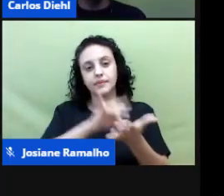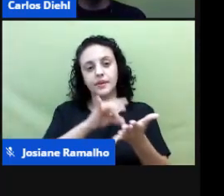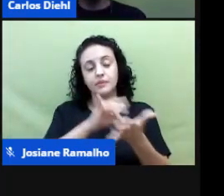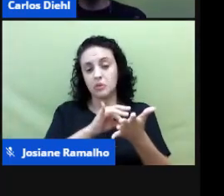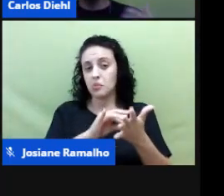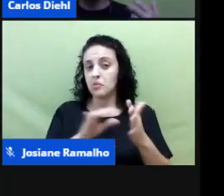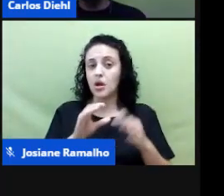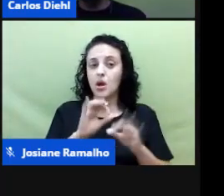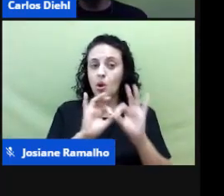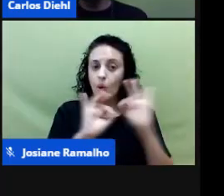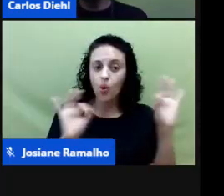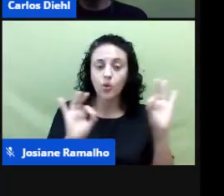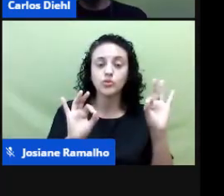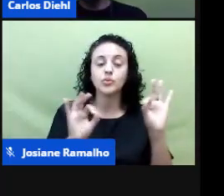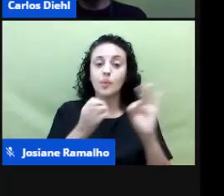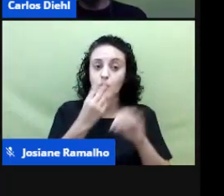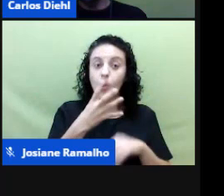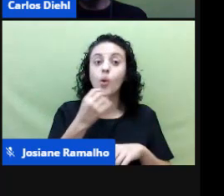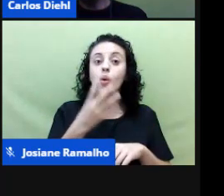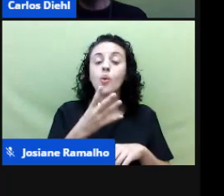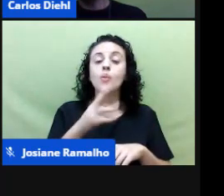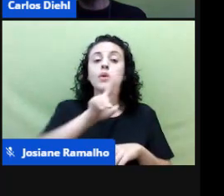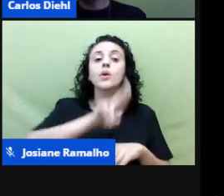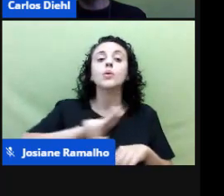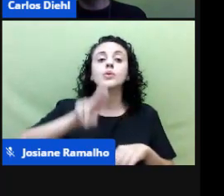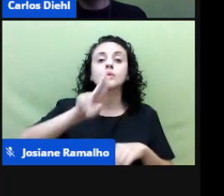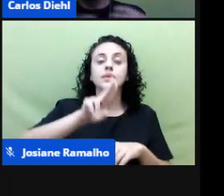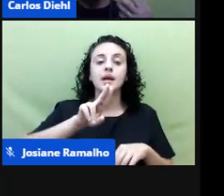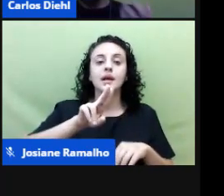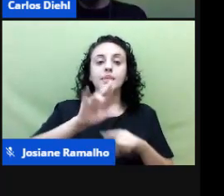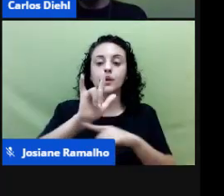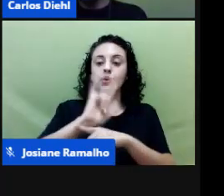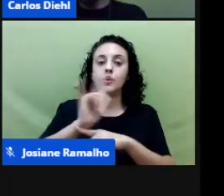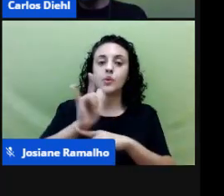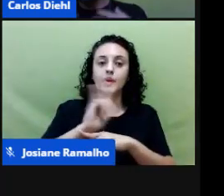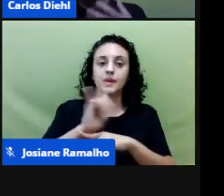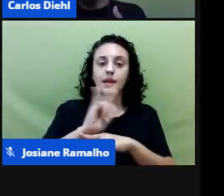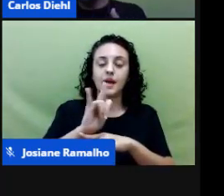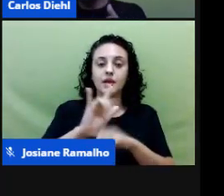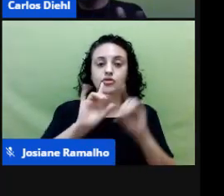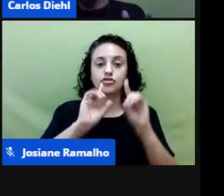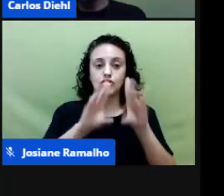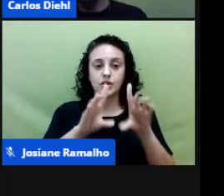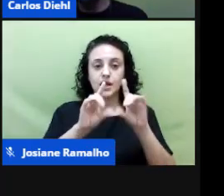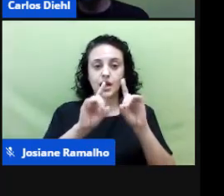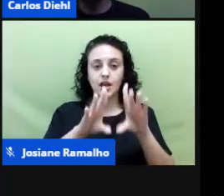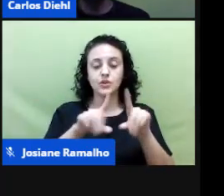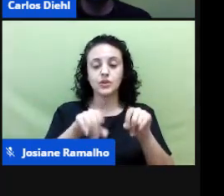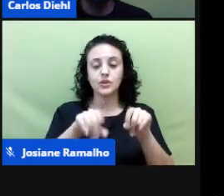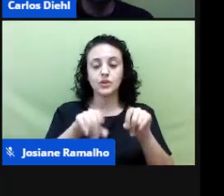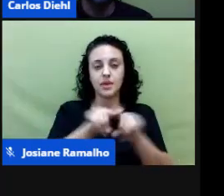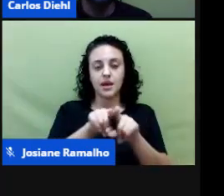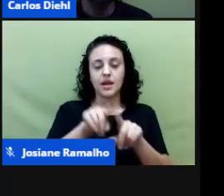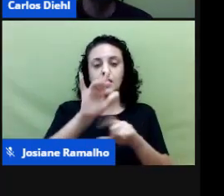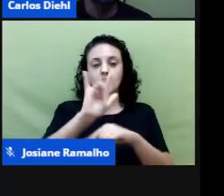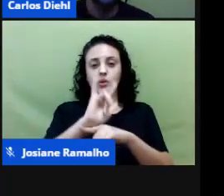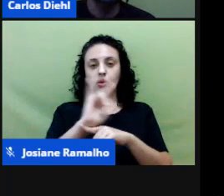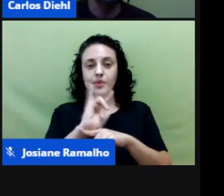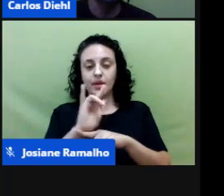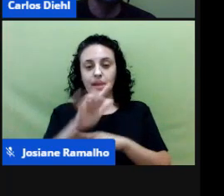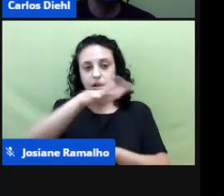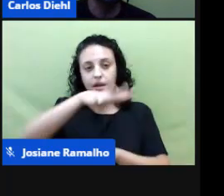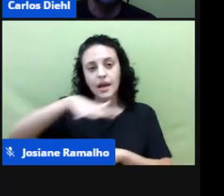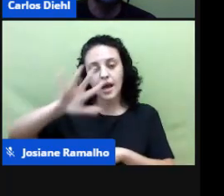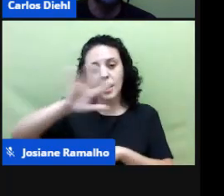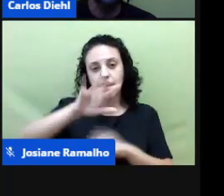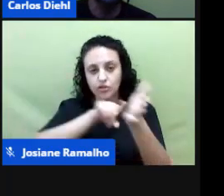documentários científicos, didáticos, e principalmente com função pedagógica. Então, ele tem um amplo